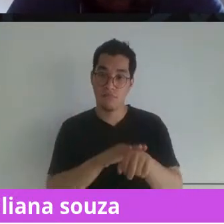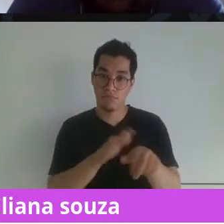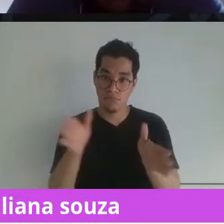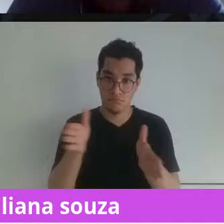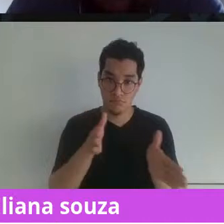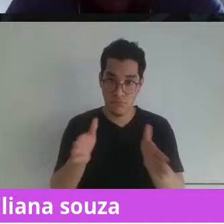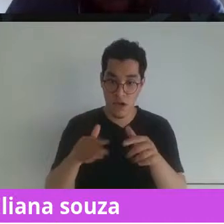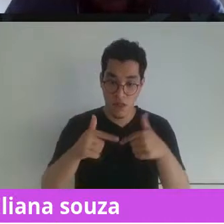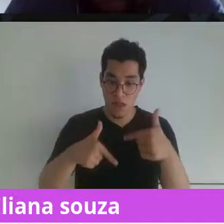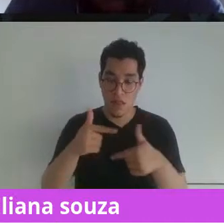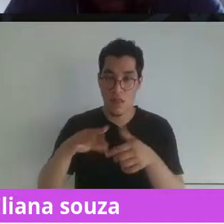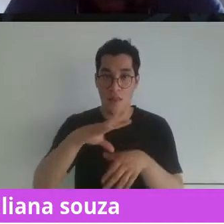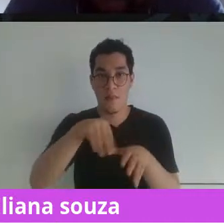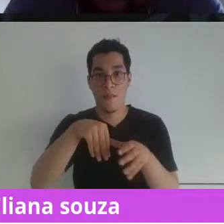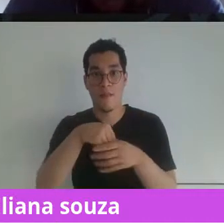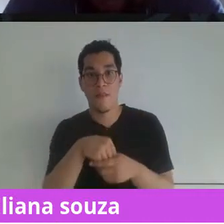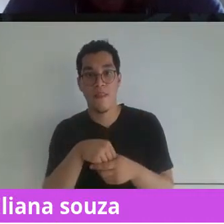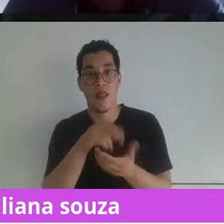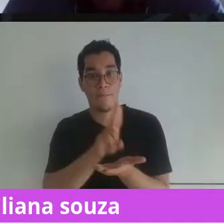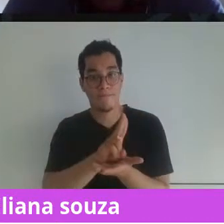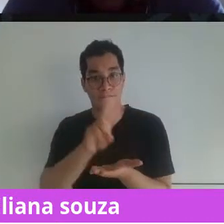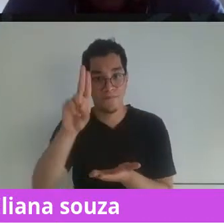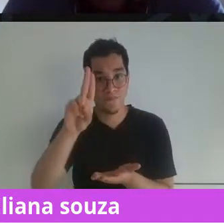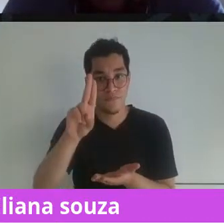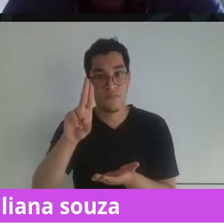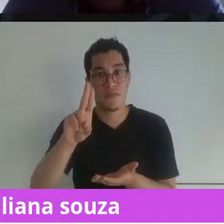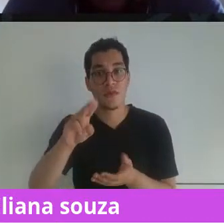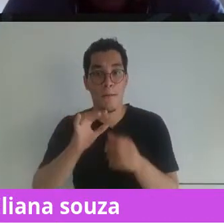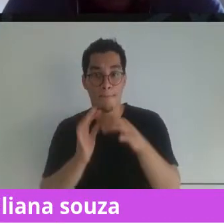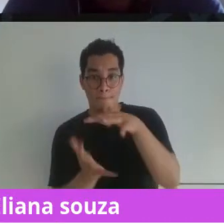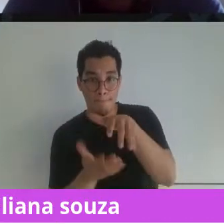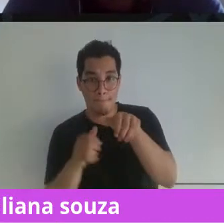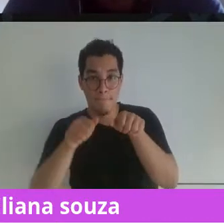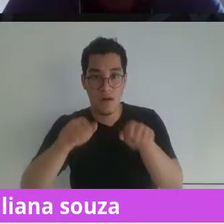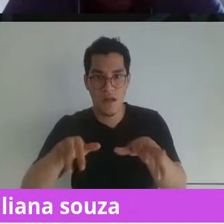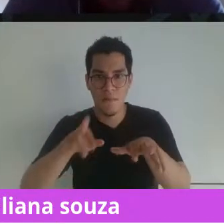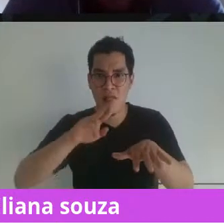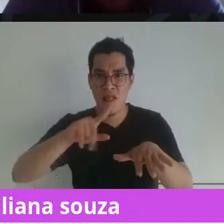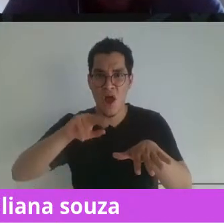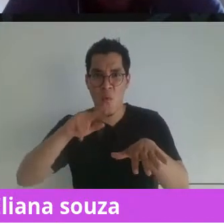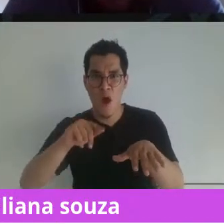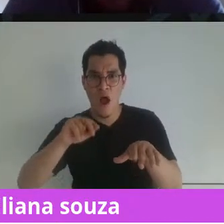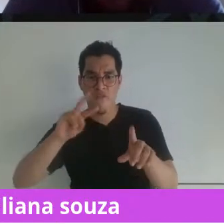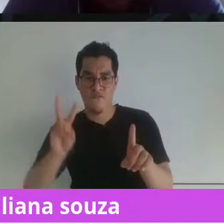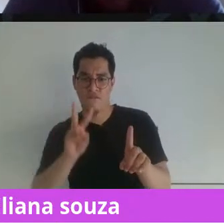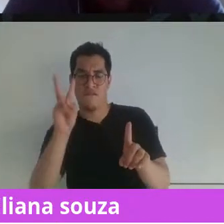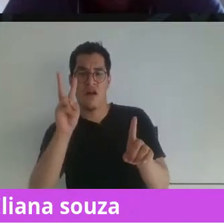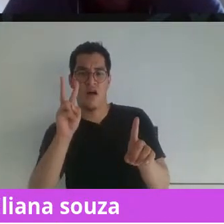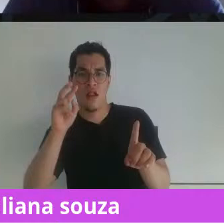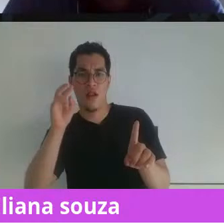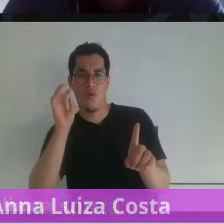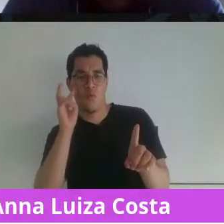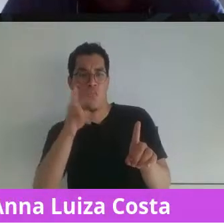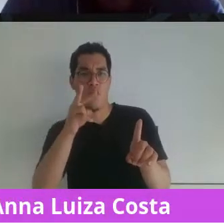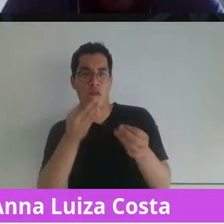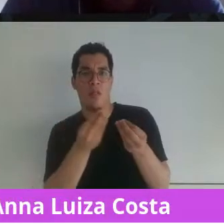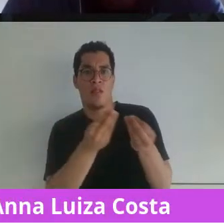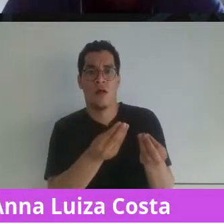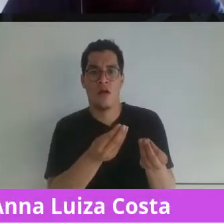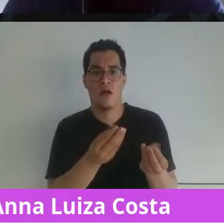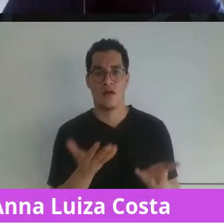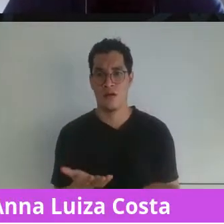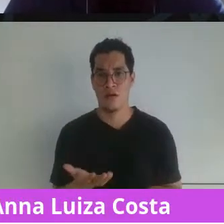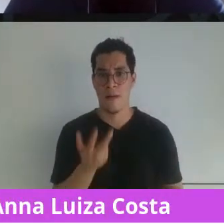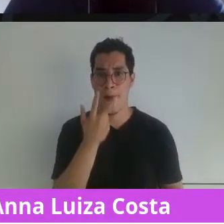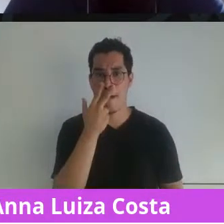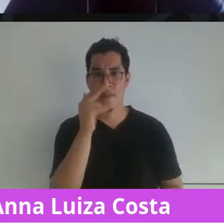das universidades na pandemia tinha sido reconhecido, não é? Mas, quer dizer, isso parece que já ficou lá esquecido no